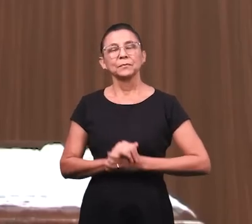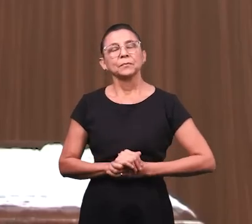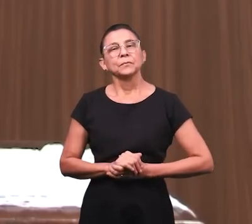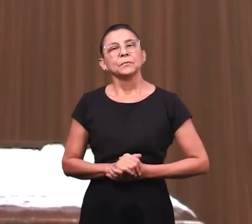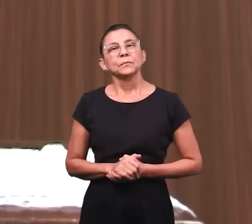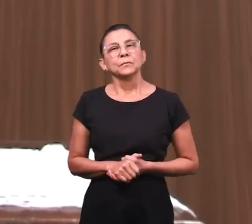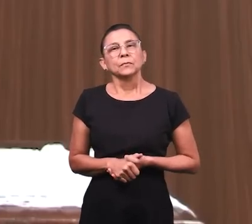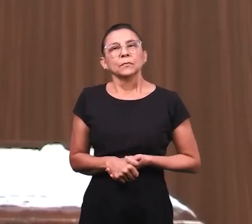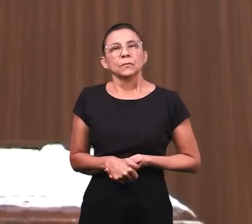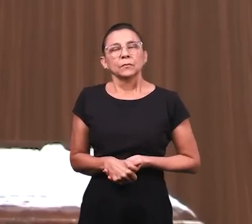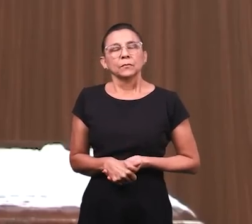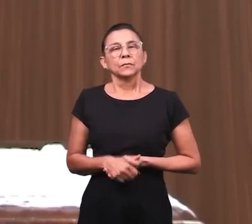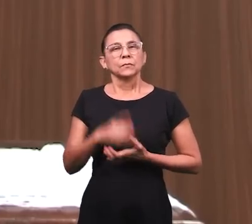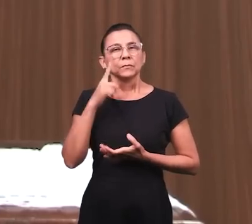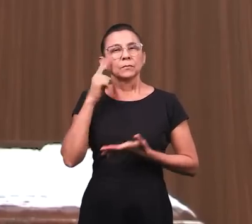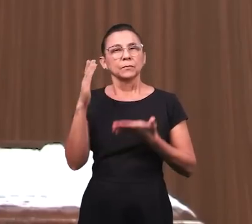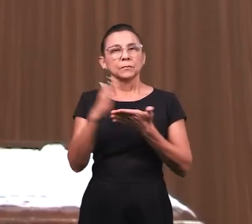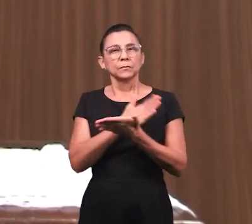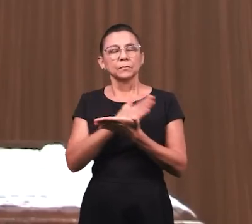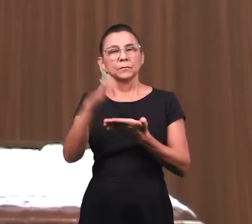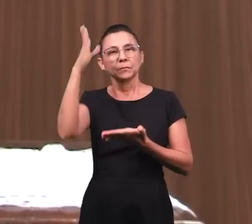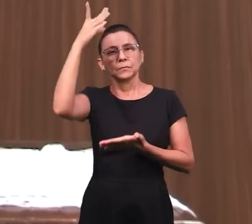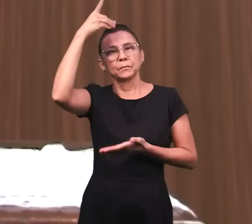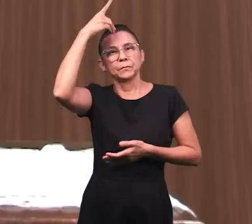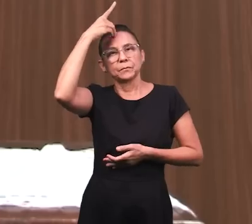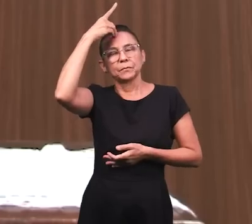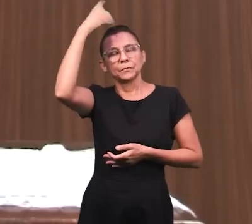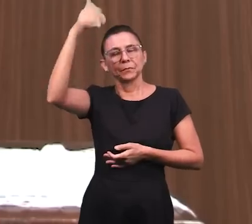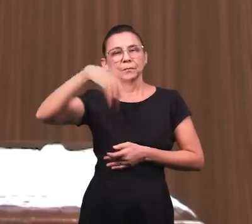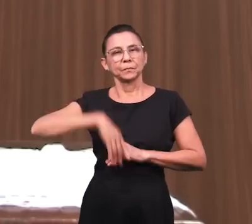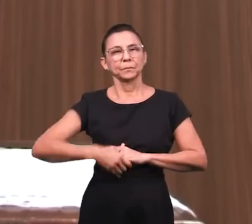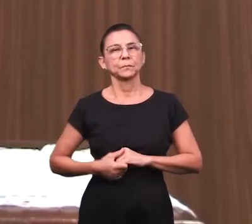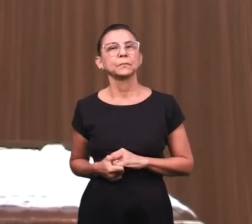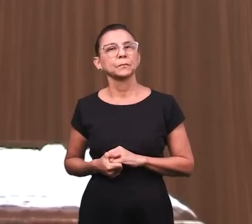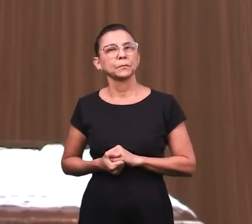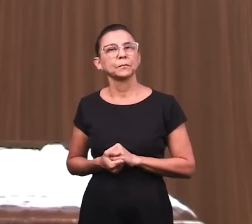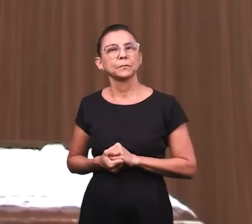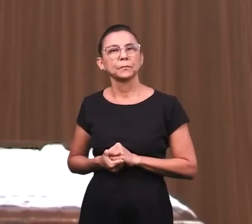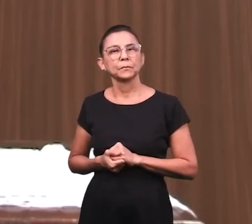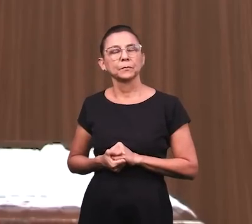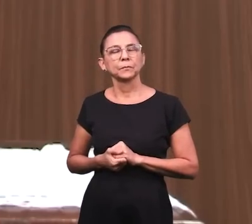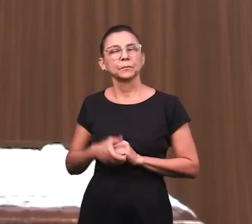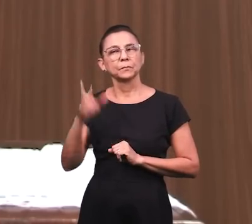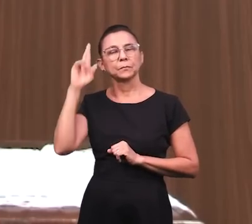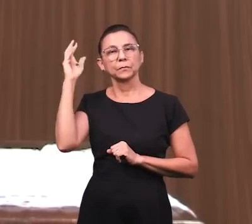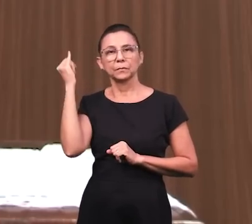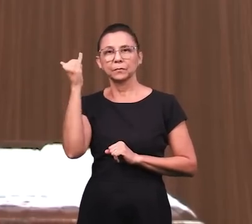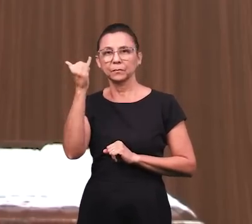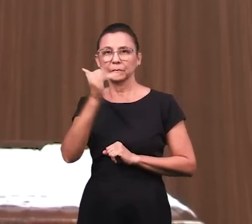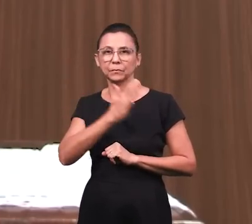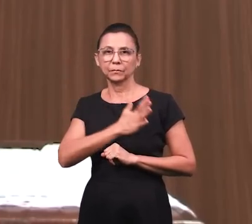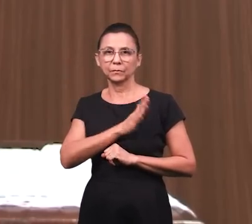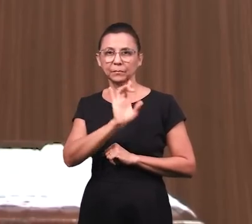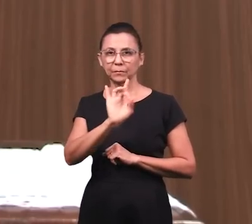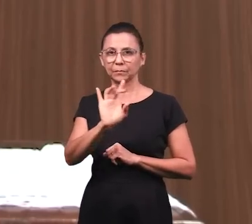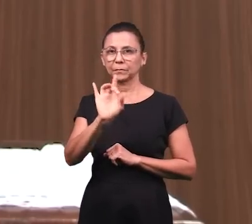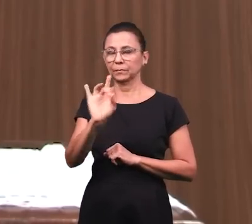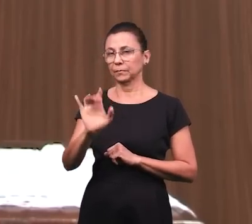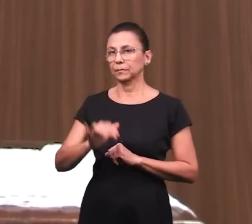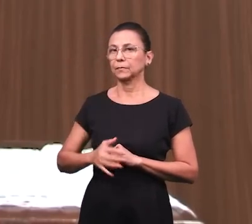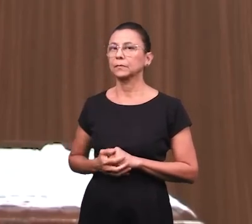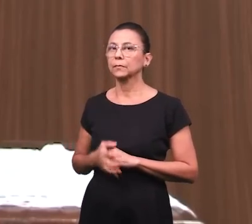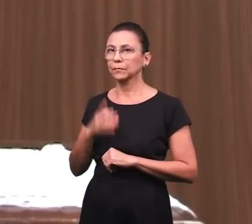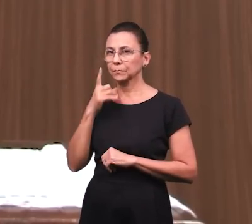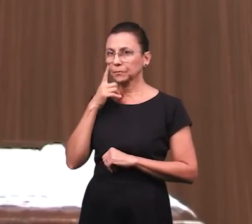Nós vamos ouvir agora mais alguns dons espirituais, os quais o Senhor quer falar ao meu, ao seu, ao coração de cada